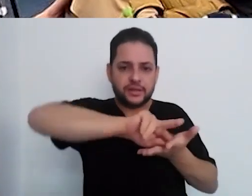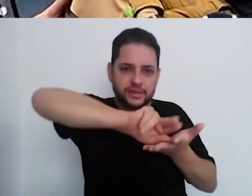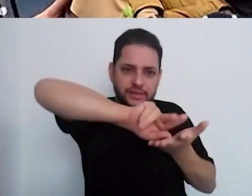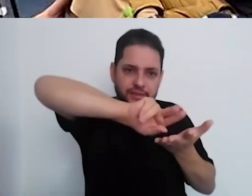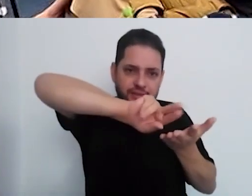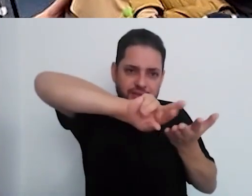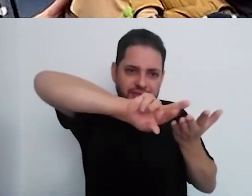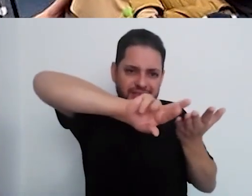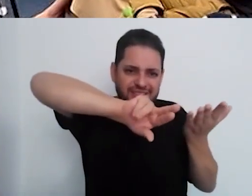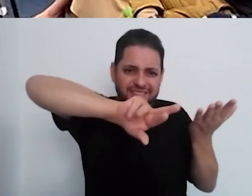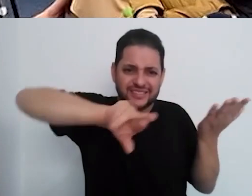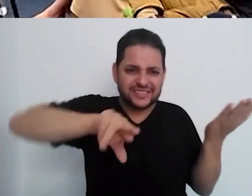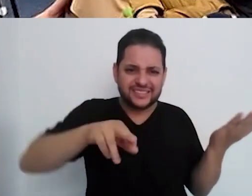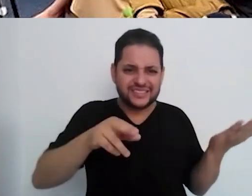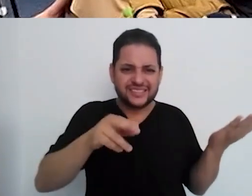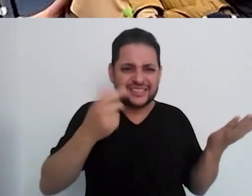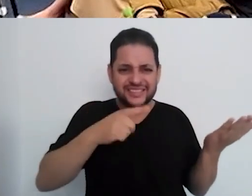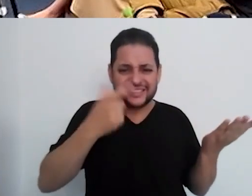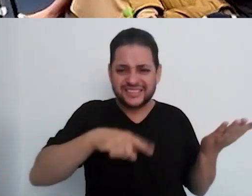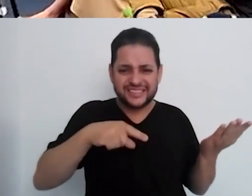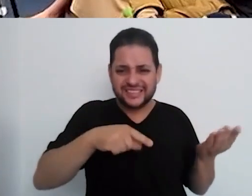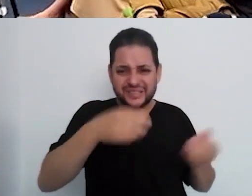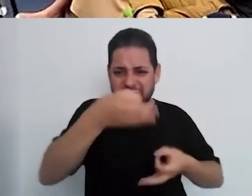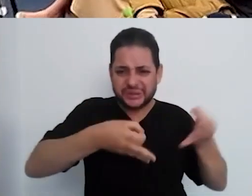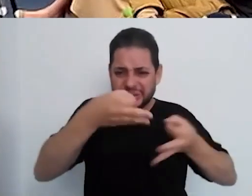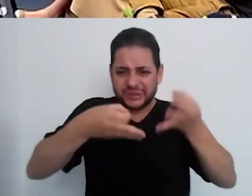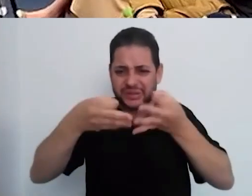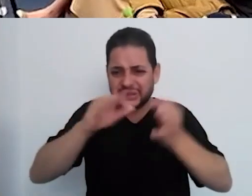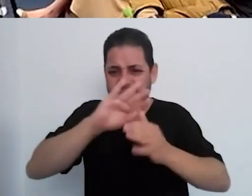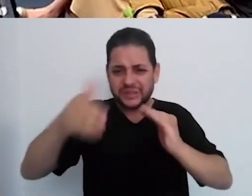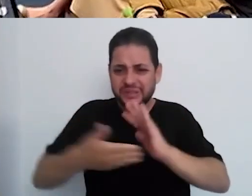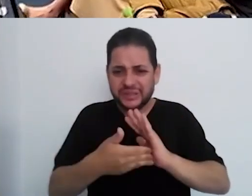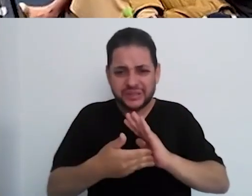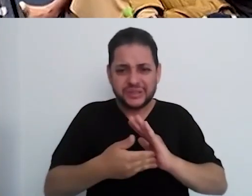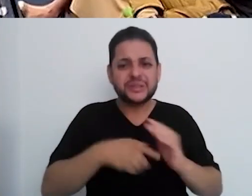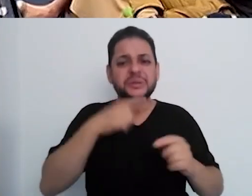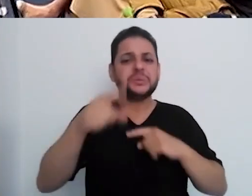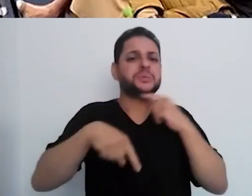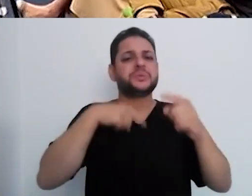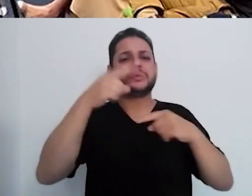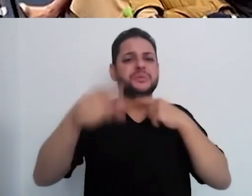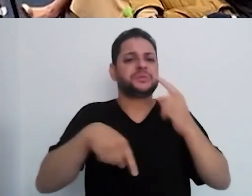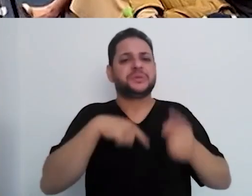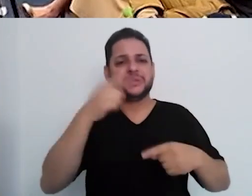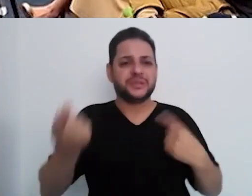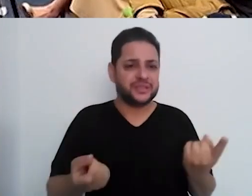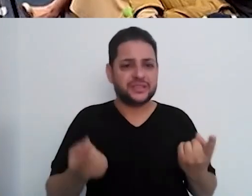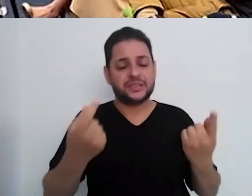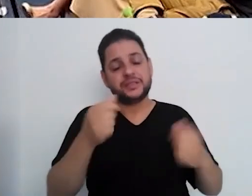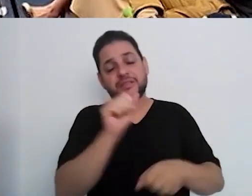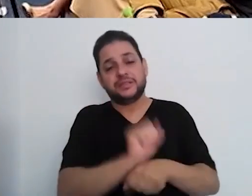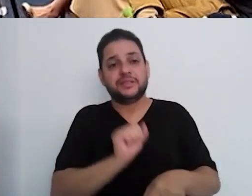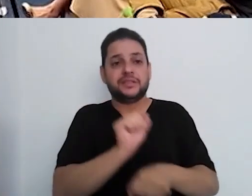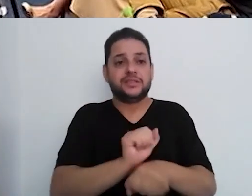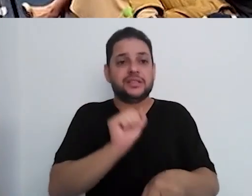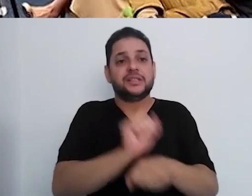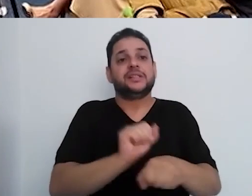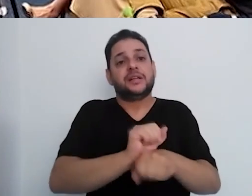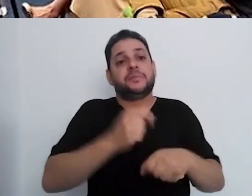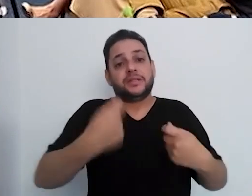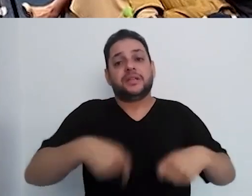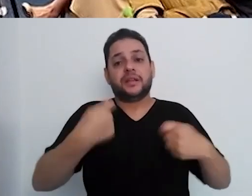não conseguiria fazer justiça restaurativa com todo mundo, é um processo que leva meses, né? Precisa de muita gente treinada, quer dizer, é uma solução